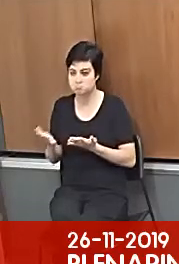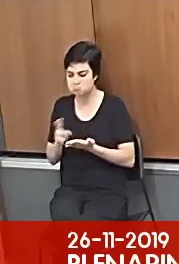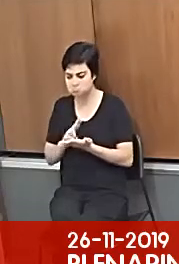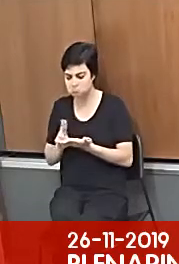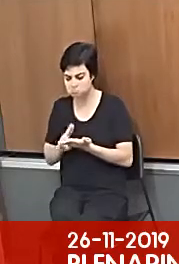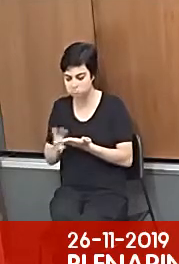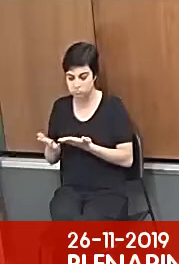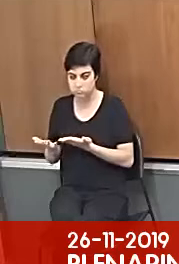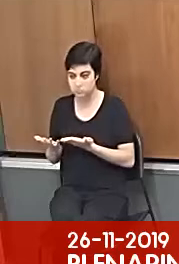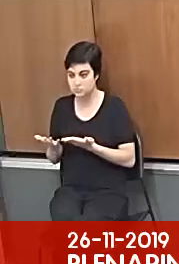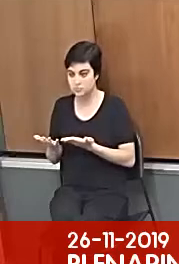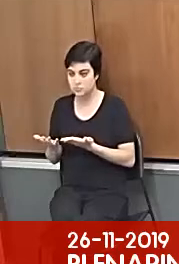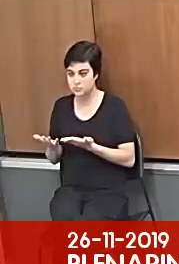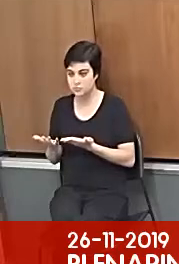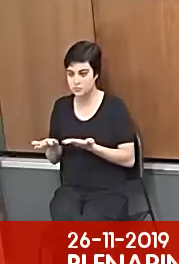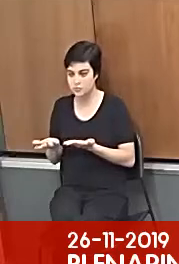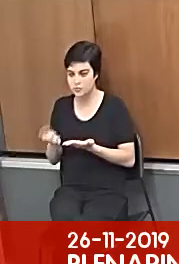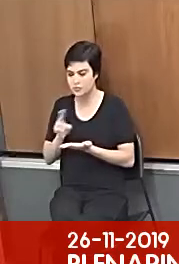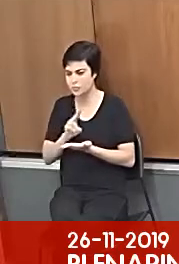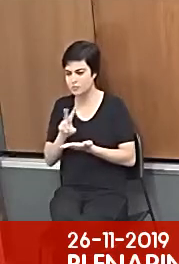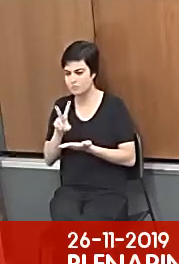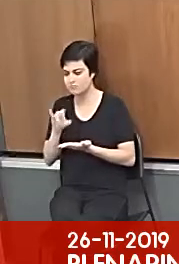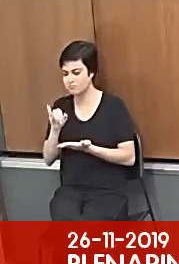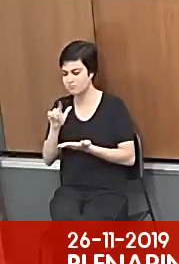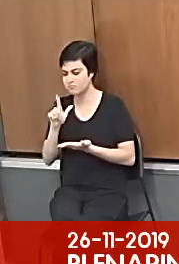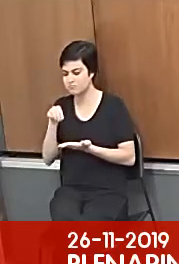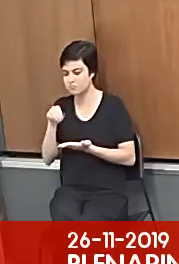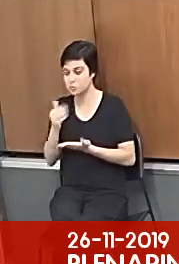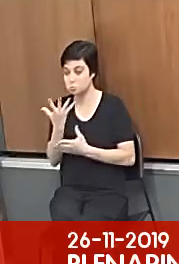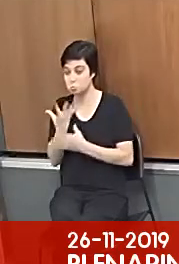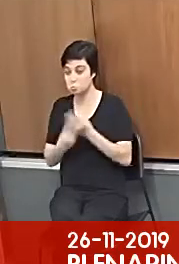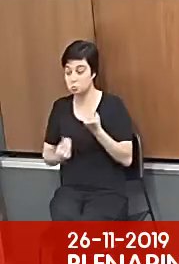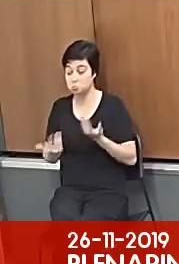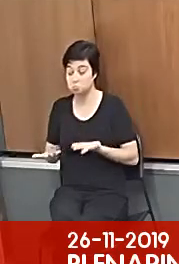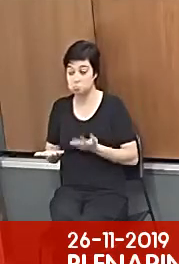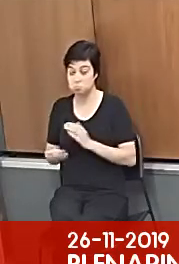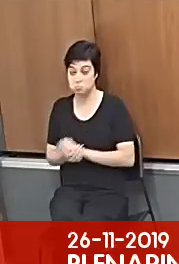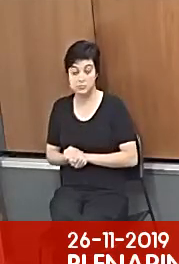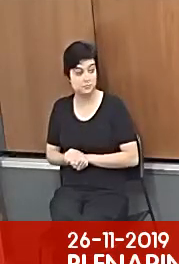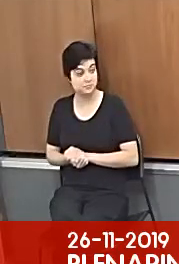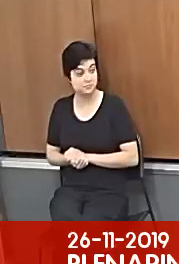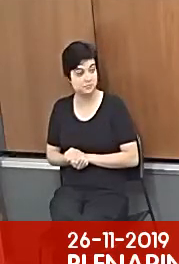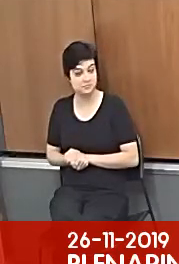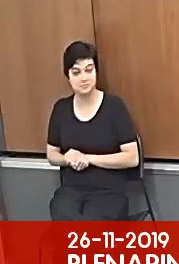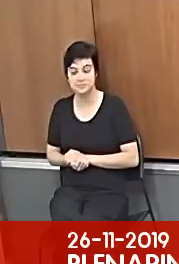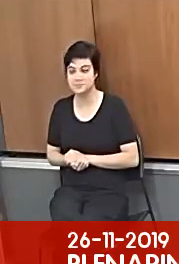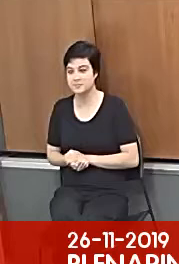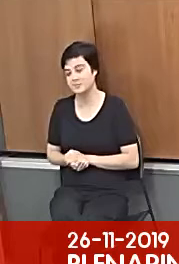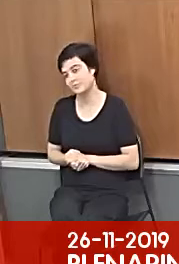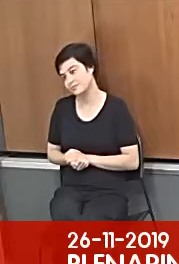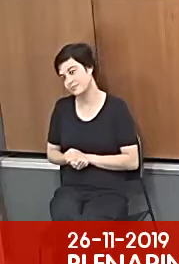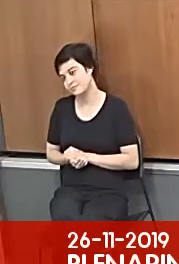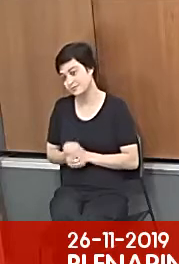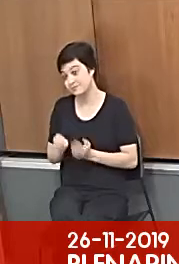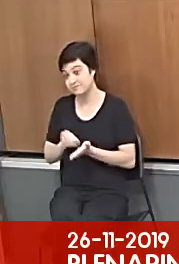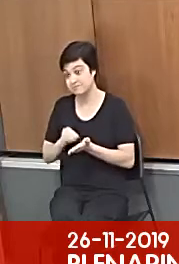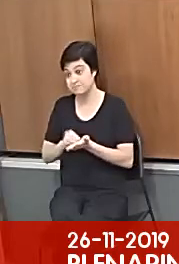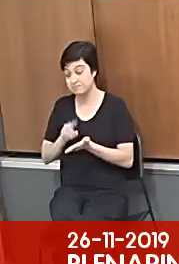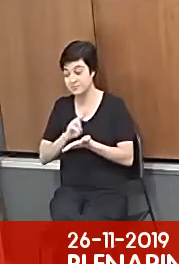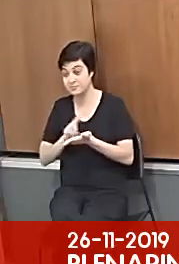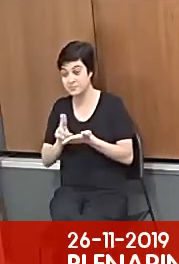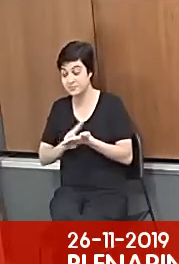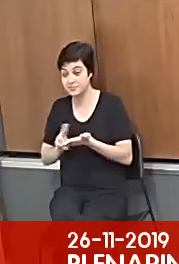dona Vilma aqui. Estava seu nome aqui, dona Vilma? De repente, sumiu aqui no sistema. Estava aqui agora.